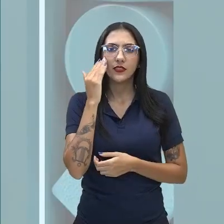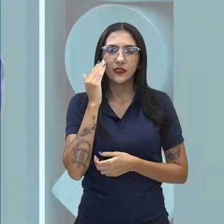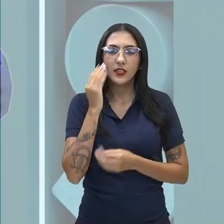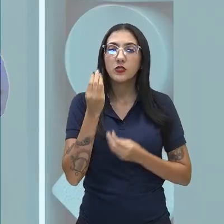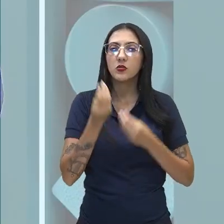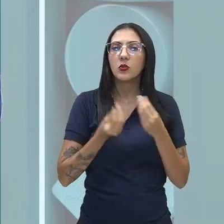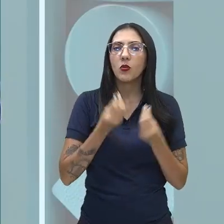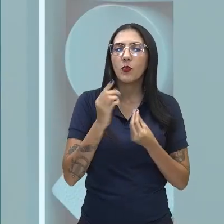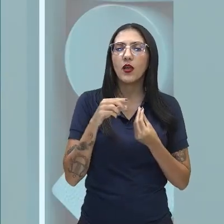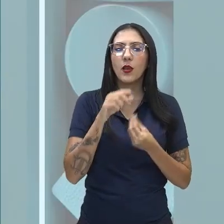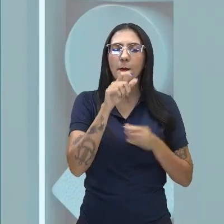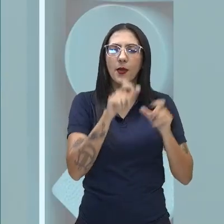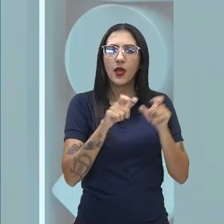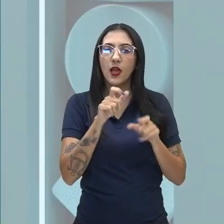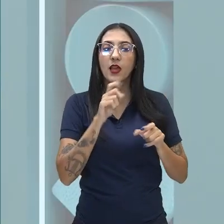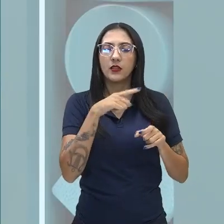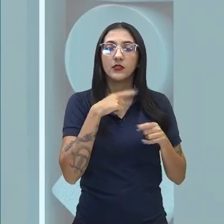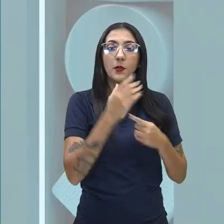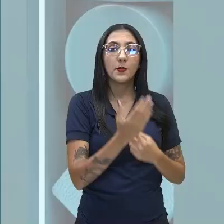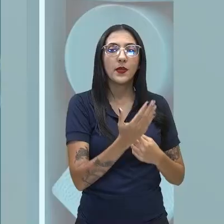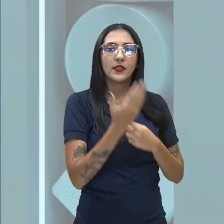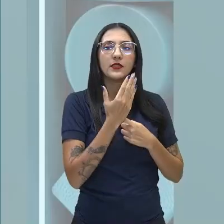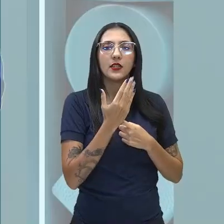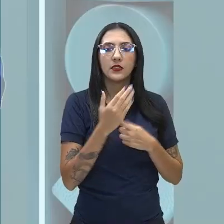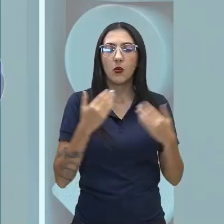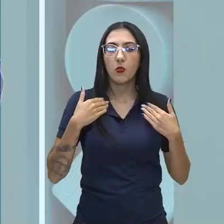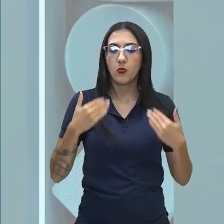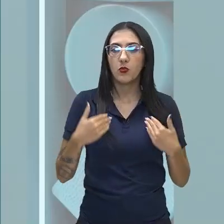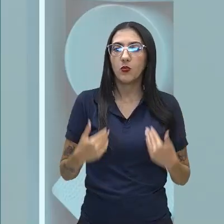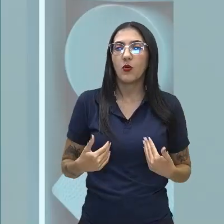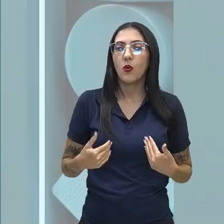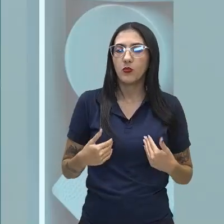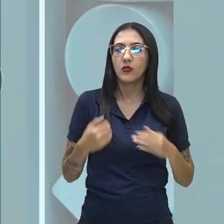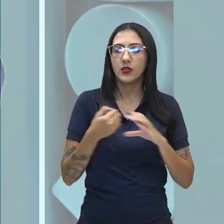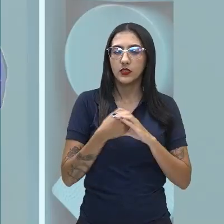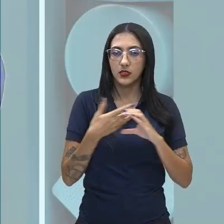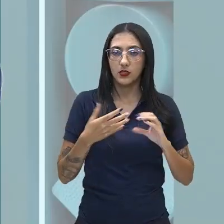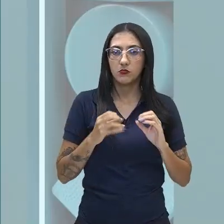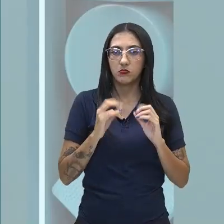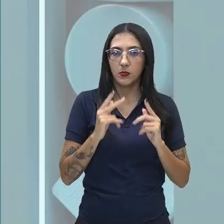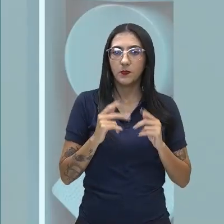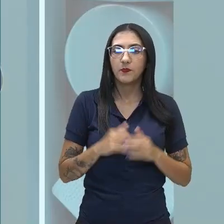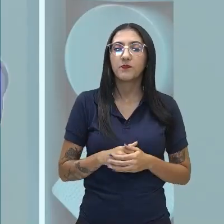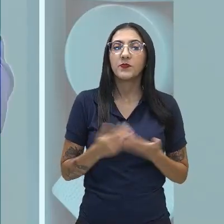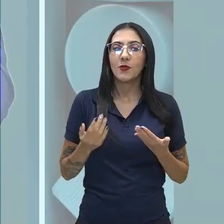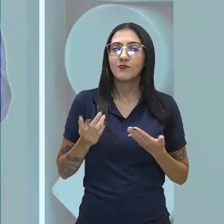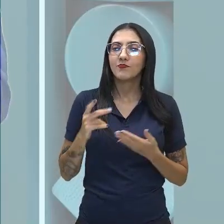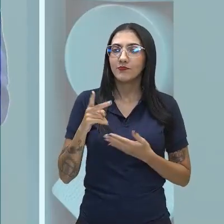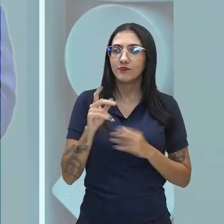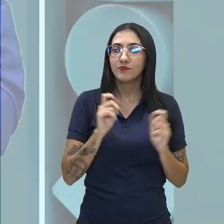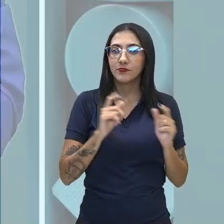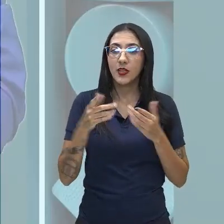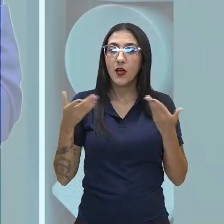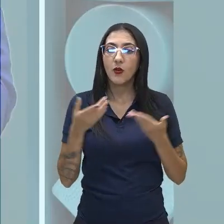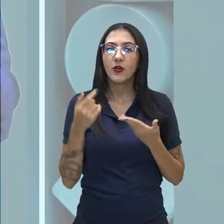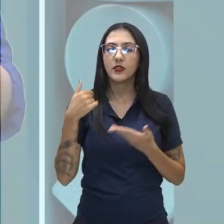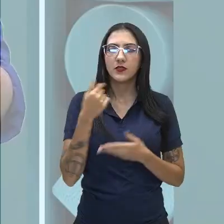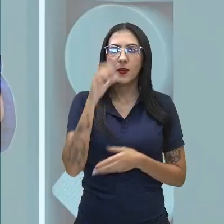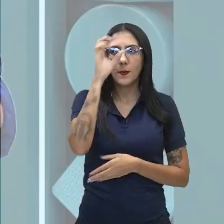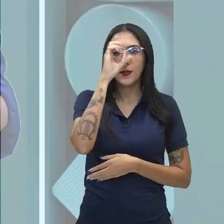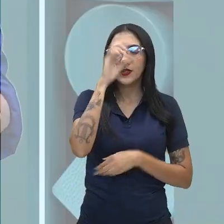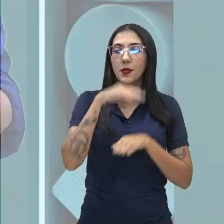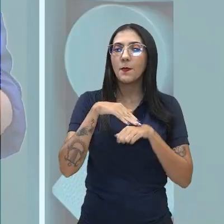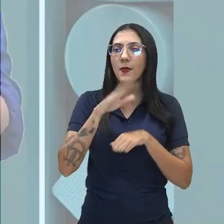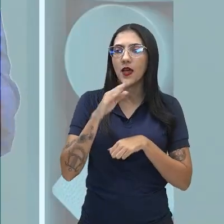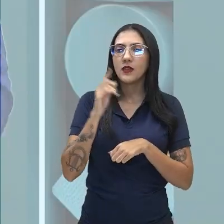ela, porque ela expressa através do corpo. Muito bem, então, seguindo, vamos aprender mais sobre a